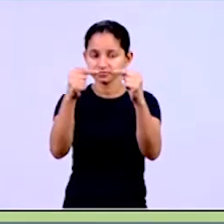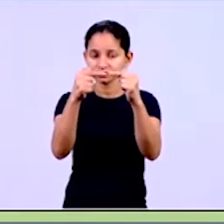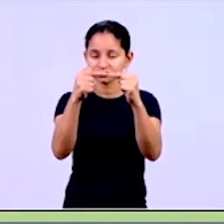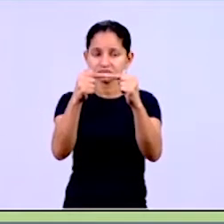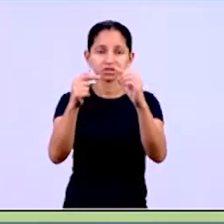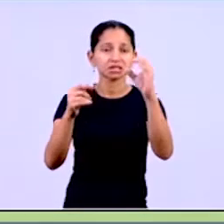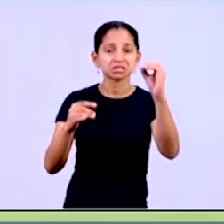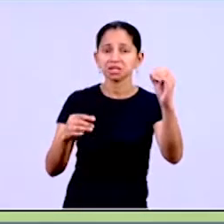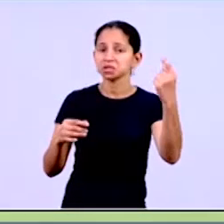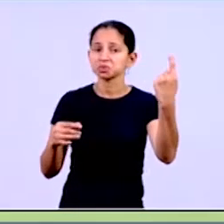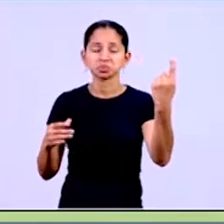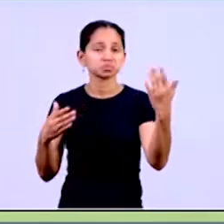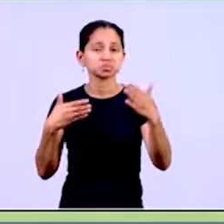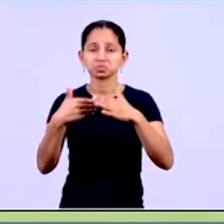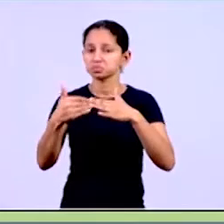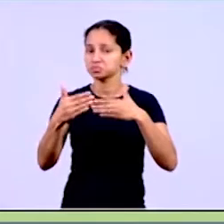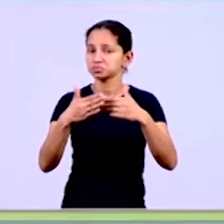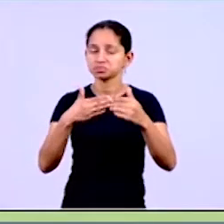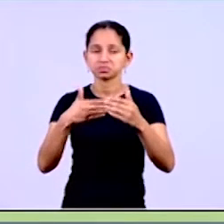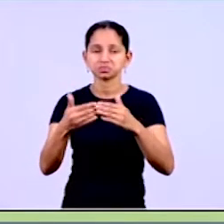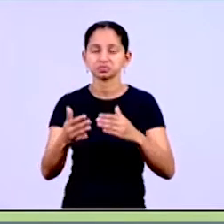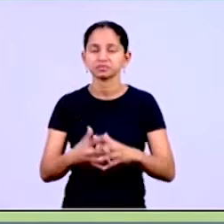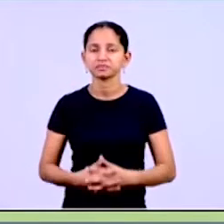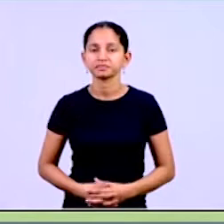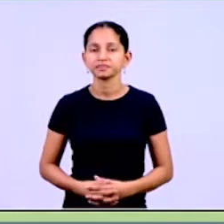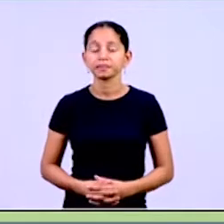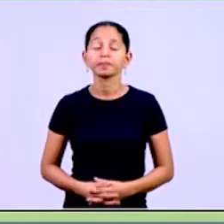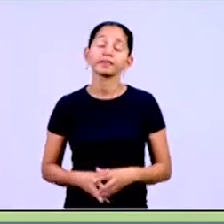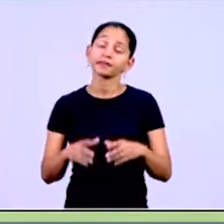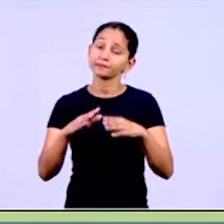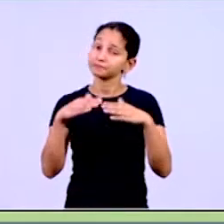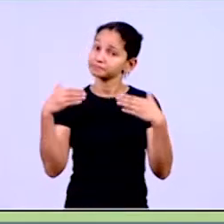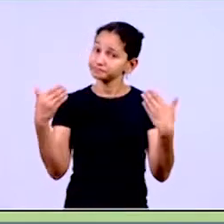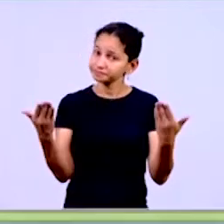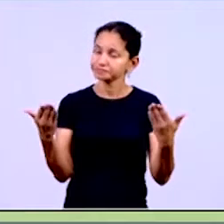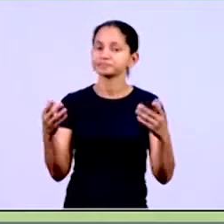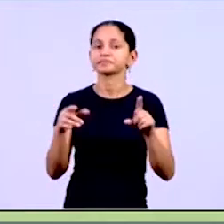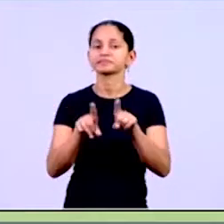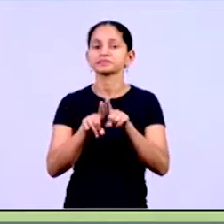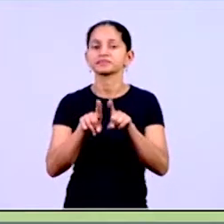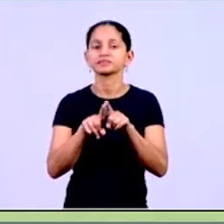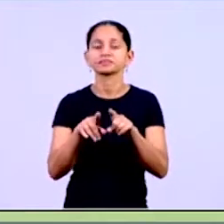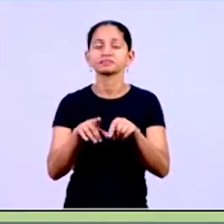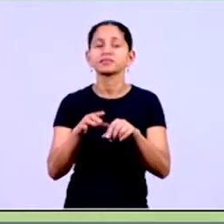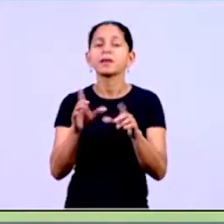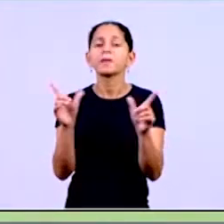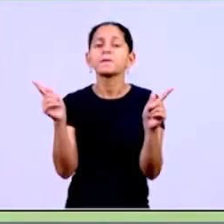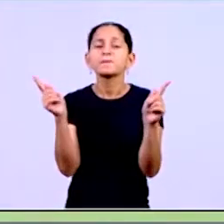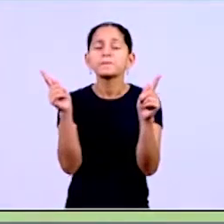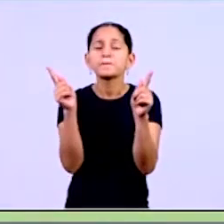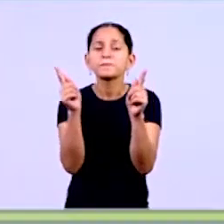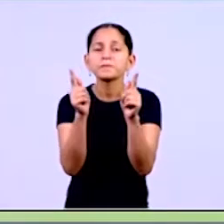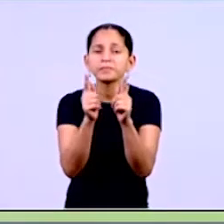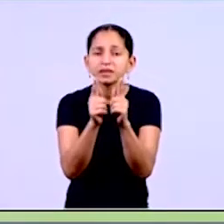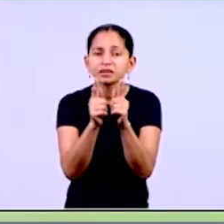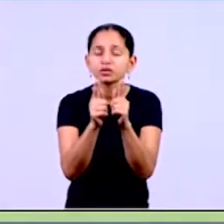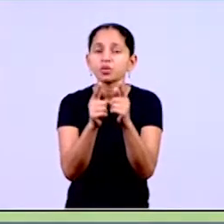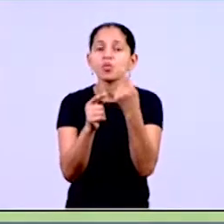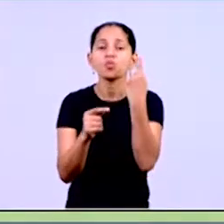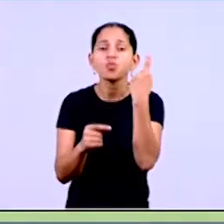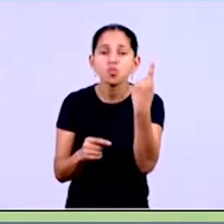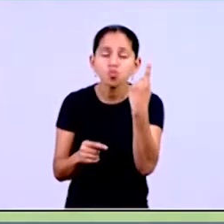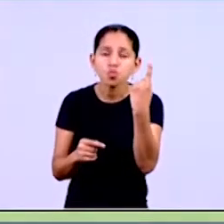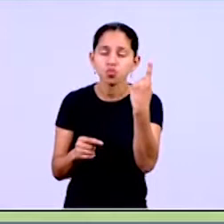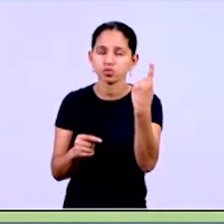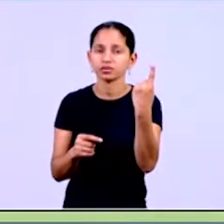0 ou 1, né? Só que para definir o menor termo da informação eu preciso de 1 byte, quer dizer, eu